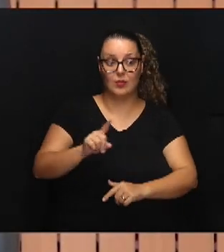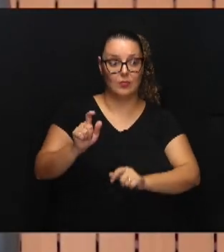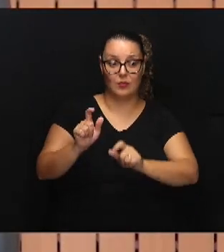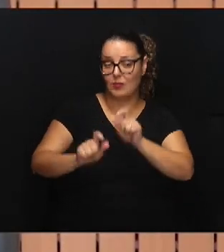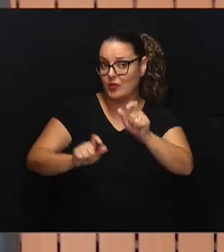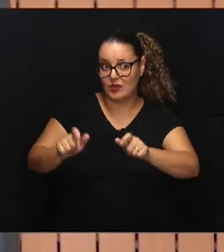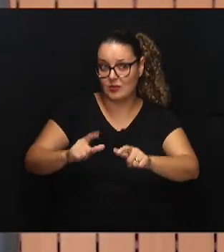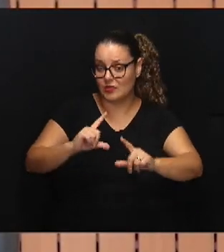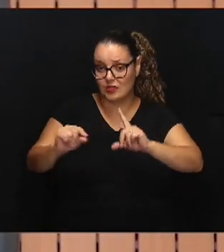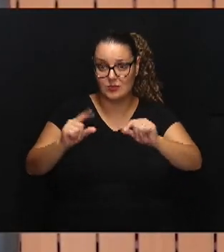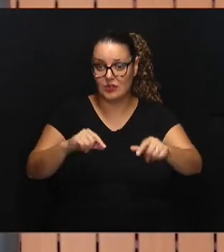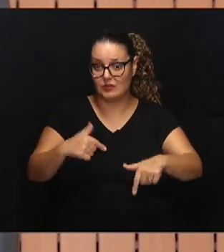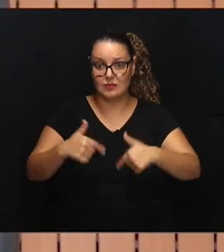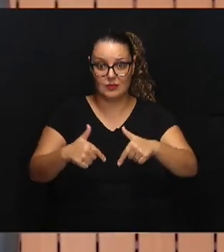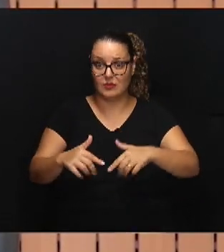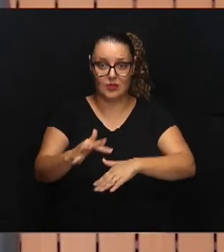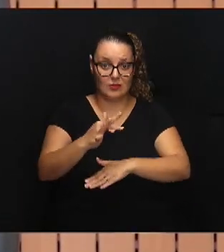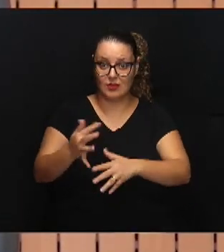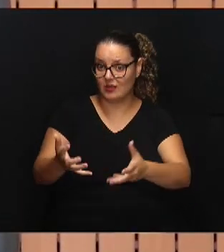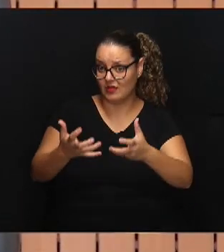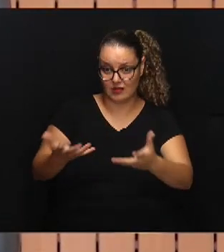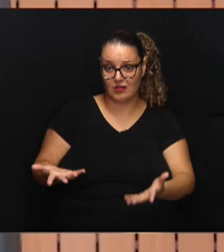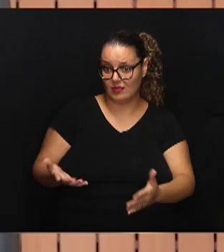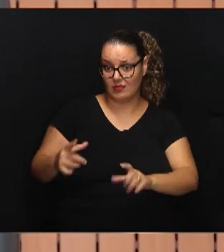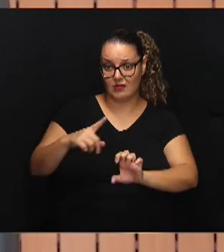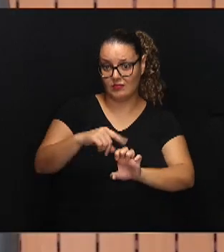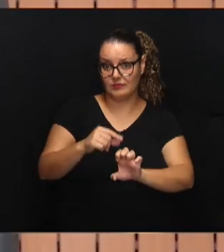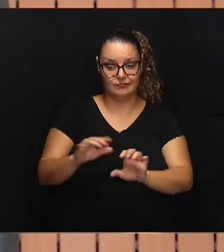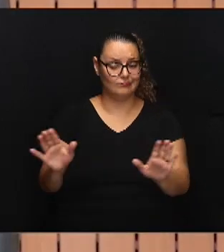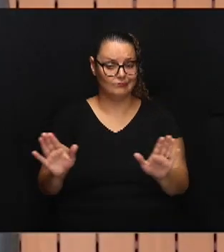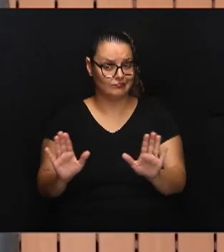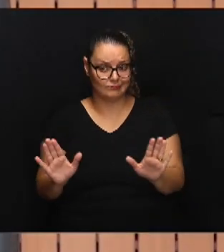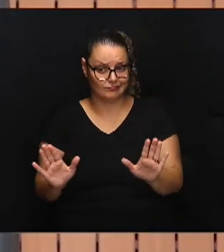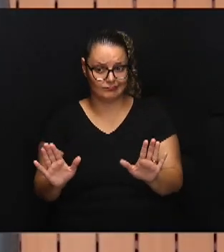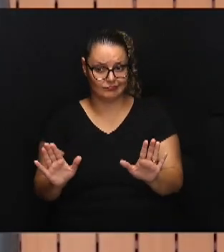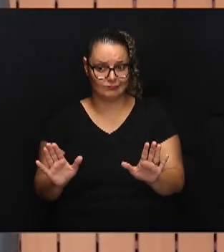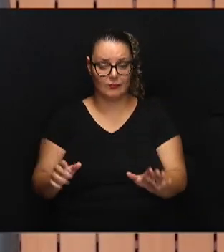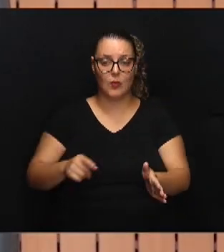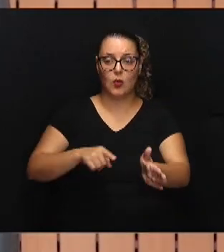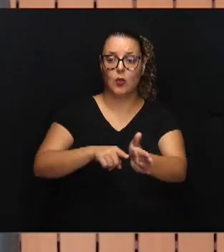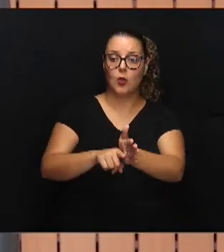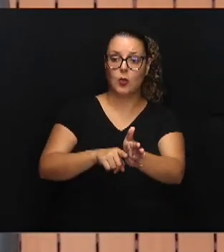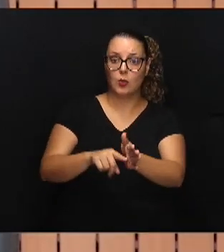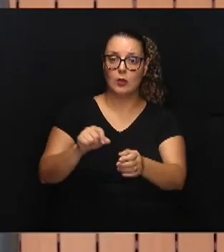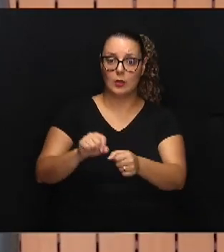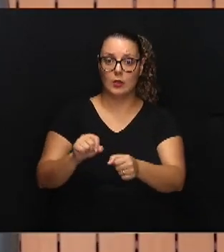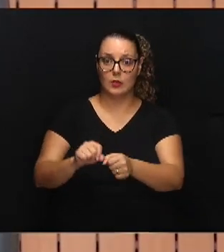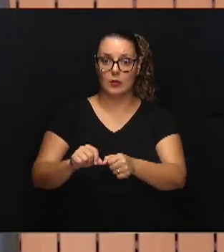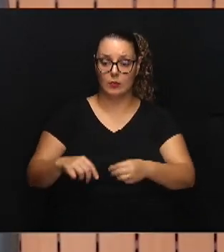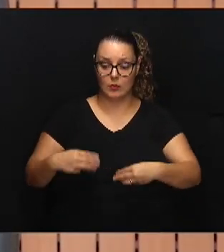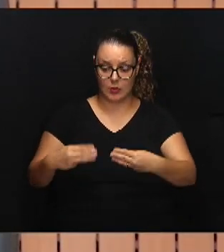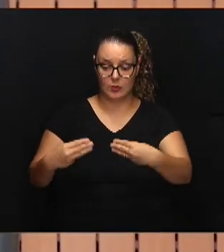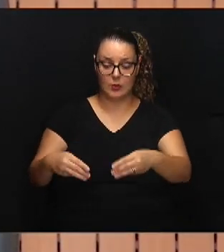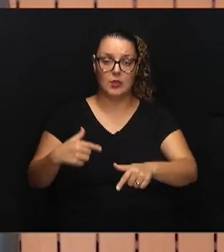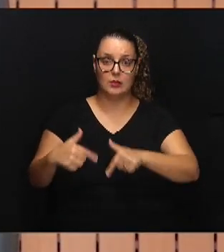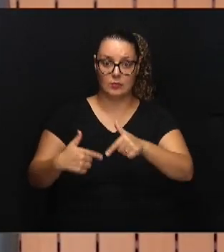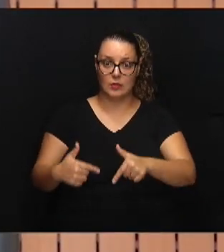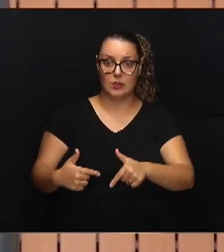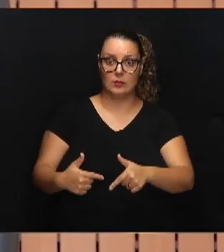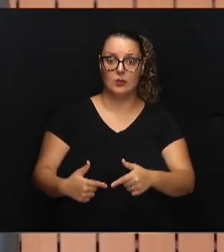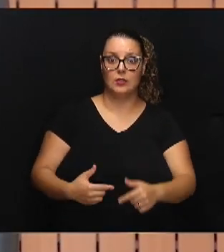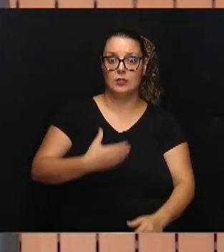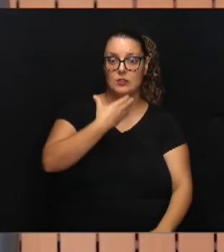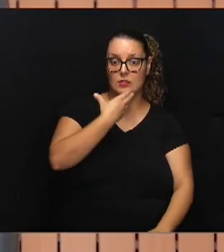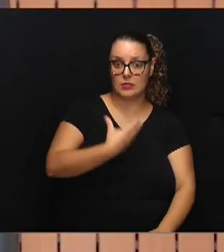do trabalho formal porque elas querem ser empreendedoras. Uma pesquisa feita pelo Ministério do Trabalho entre dezembro